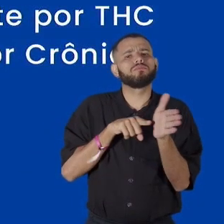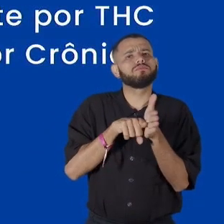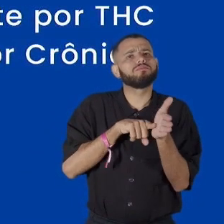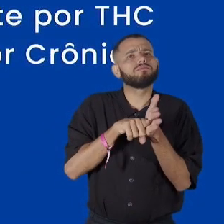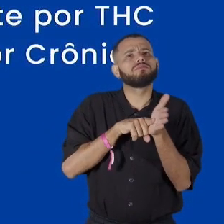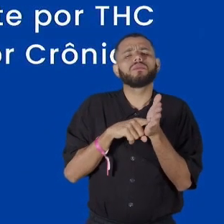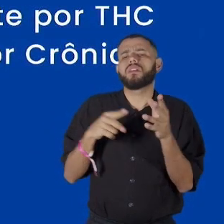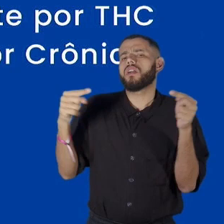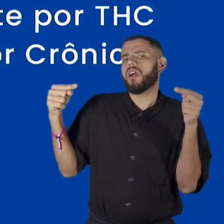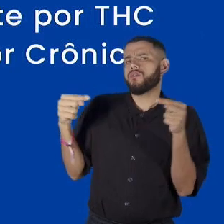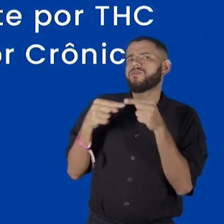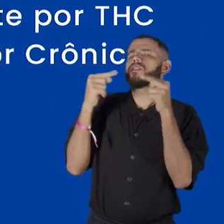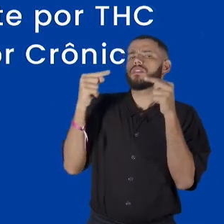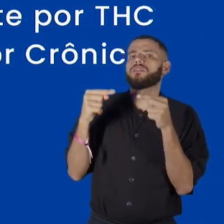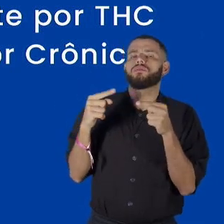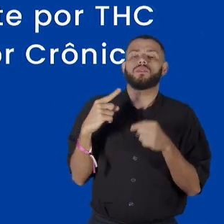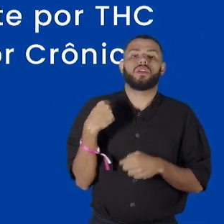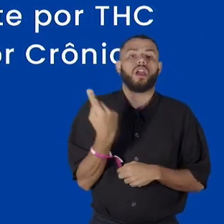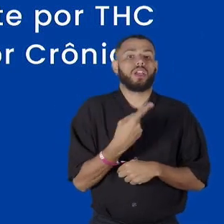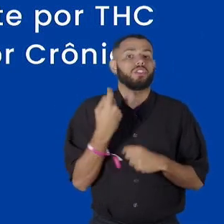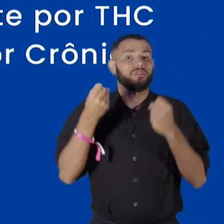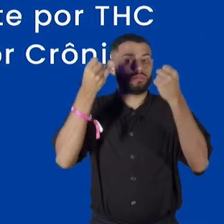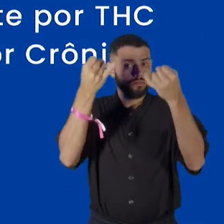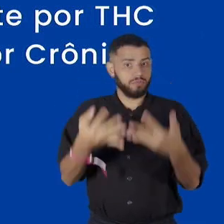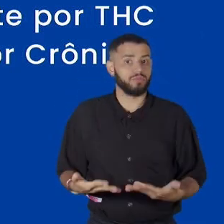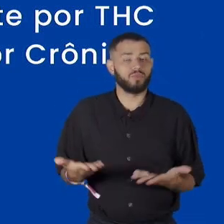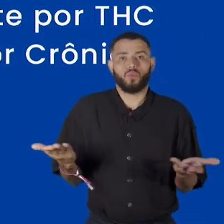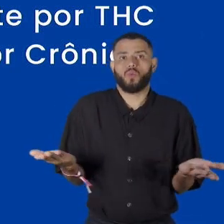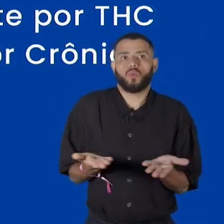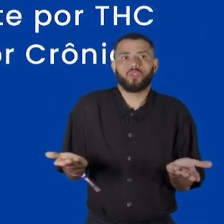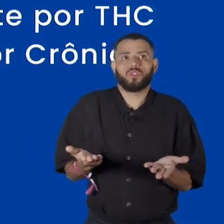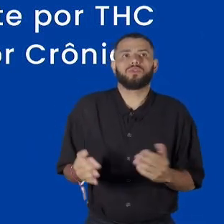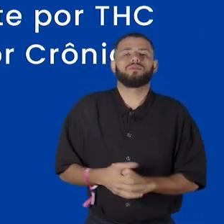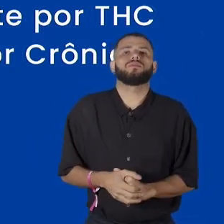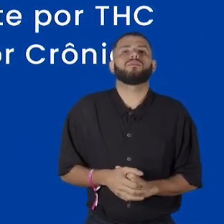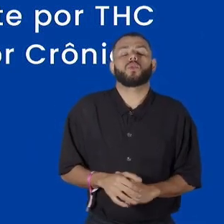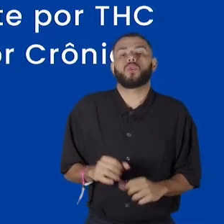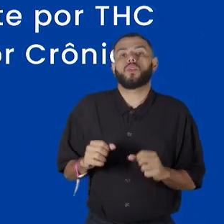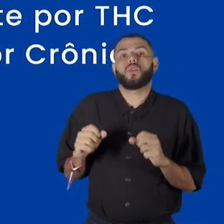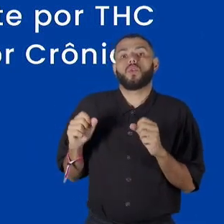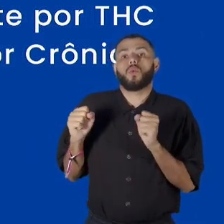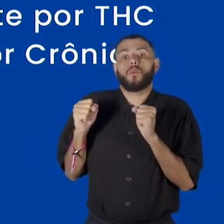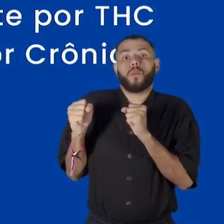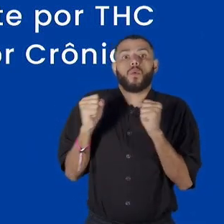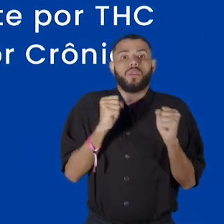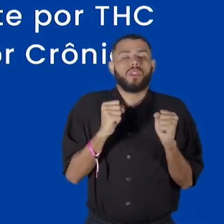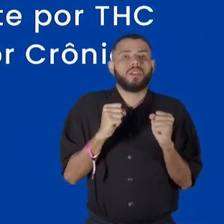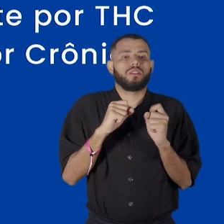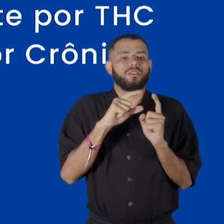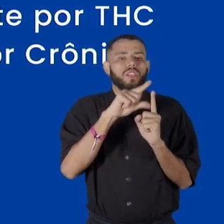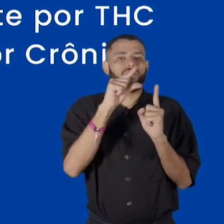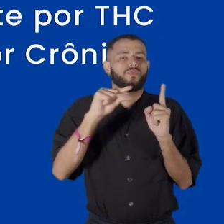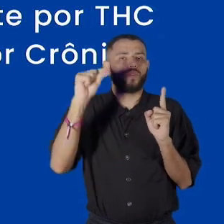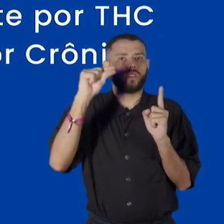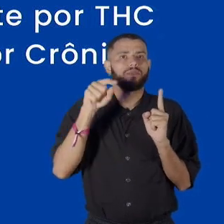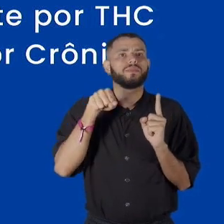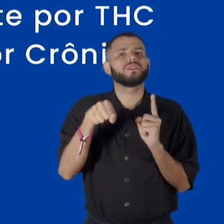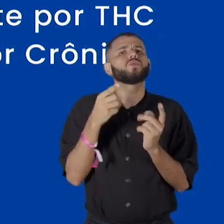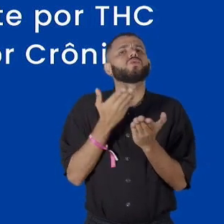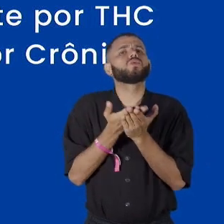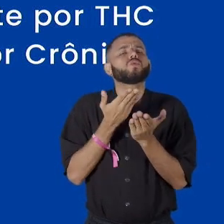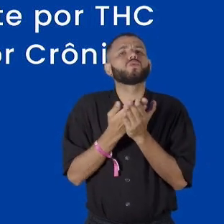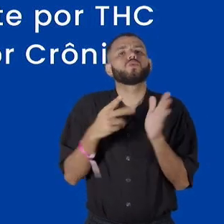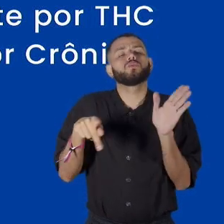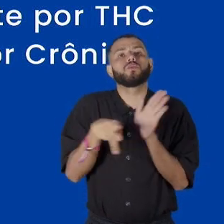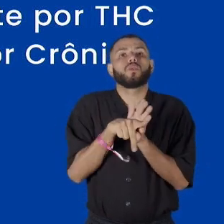com o que a gente falou hoje. O poder das flores. Então, esse aqui é um estudo lá do Reino